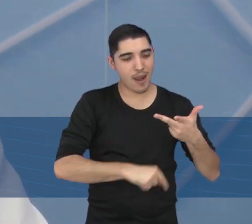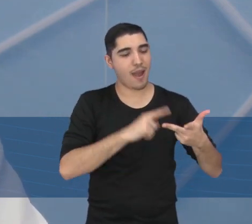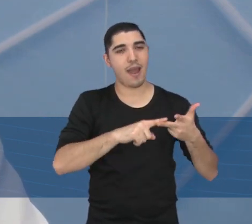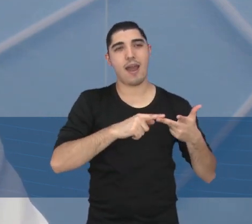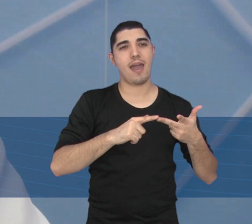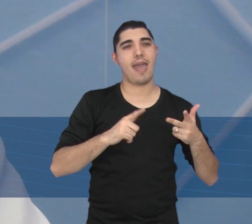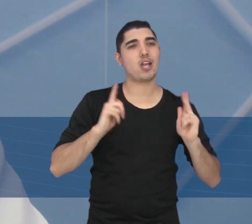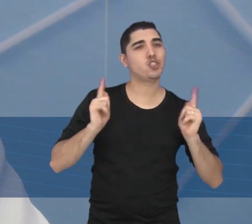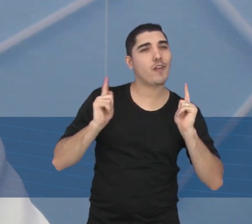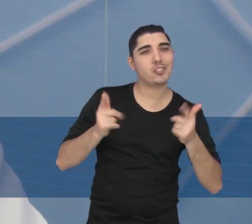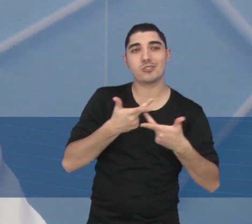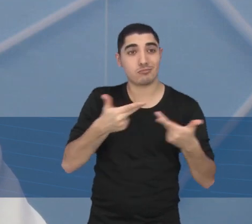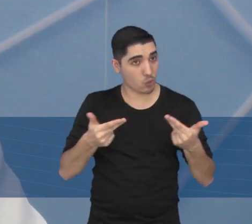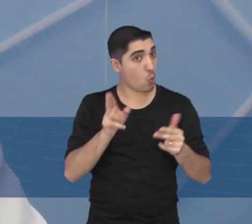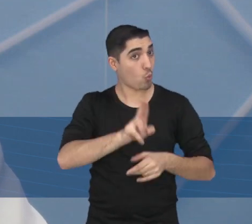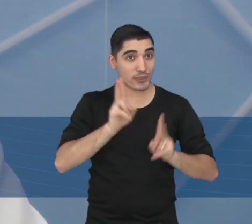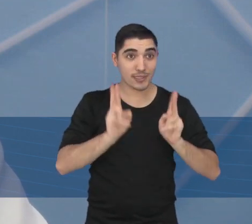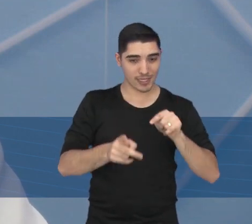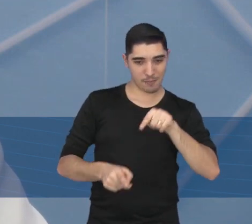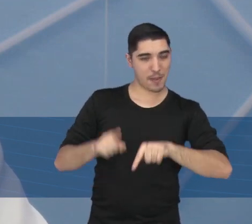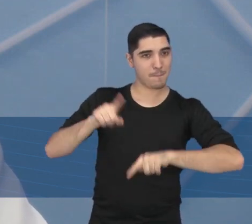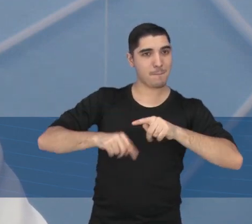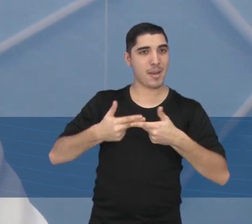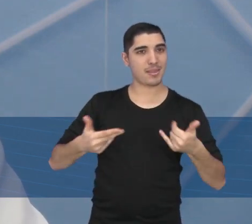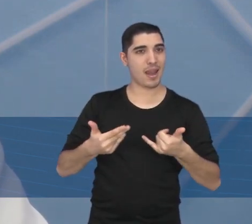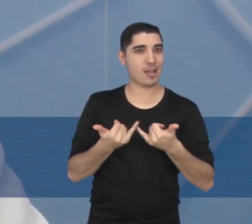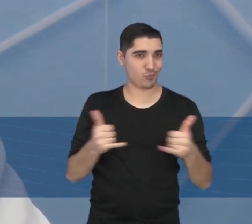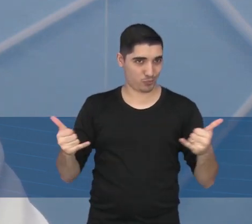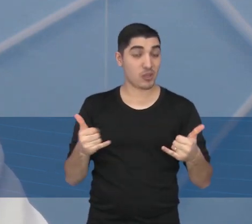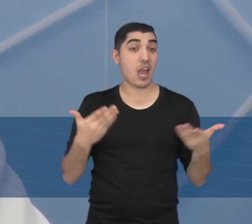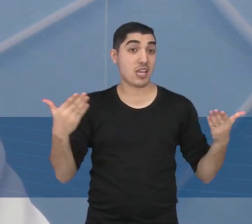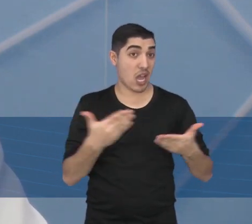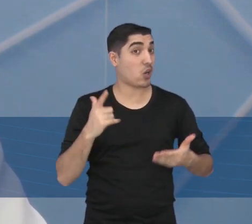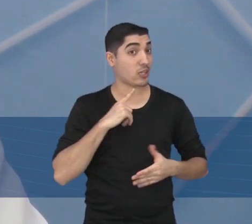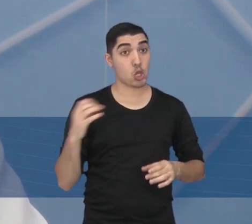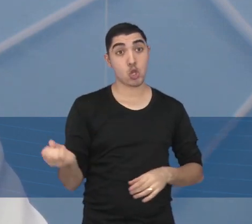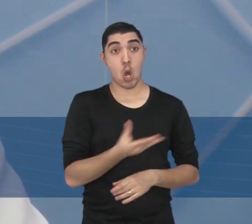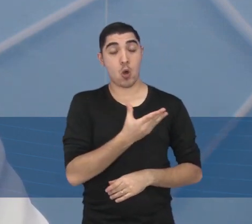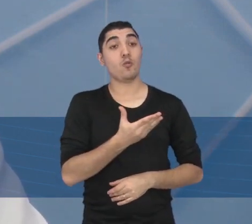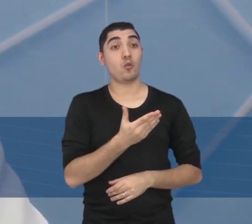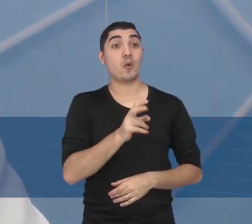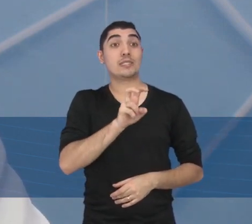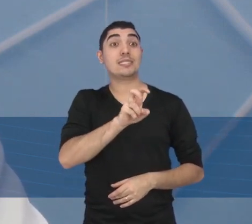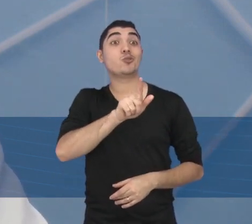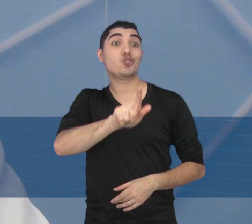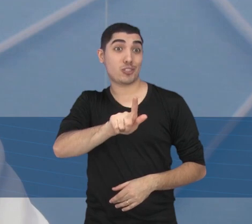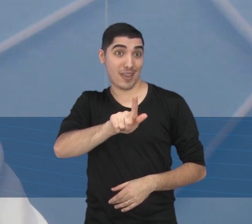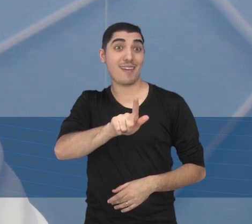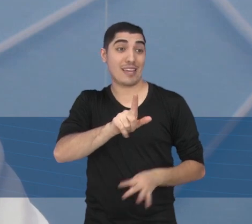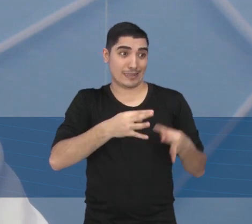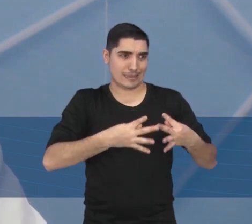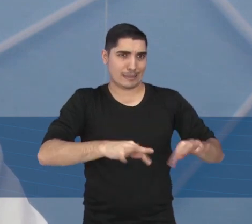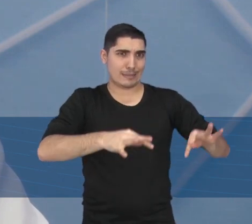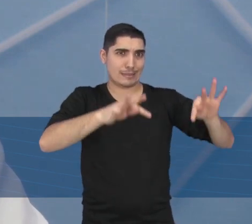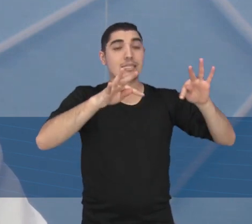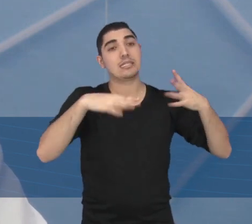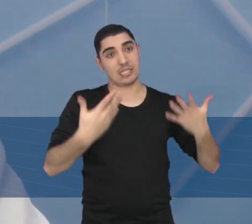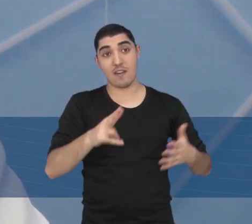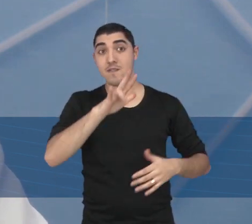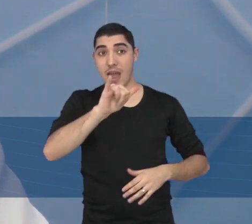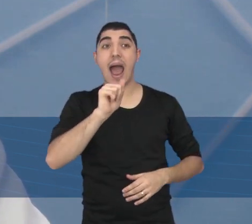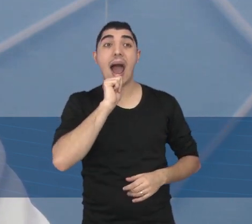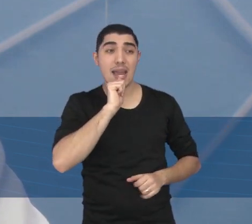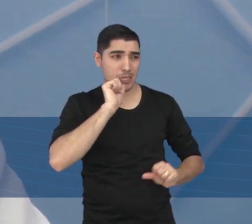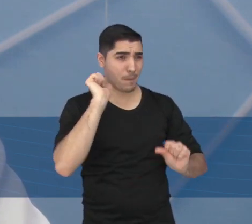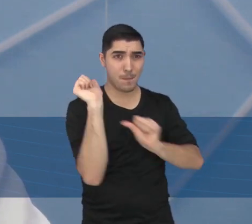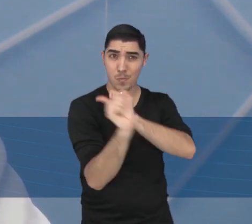vez mais a gente tem utilizado equipamentos eletroeletrônicos. A gente falou do 5G agora, então vai ter uma troca de equipamentos muito grande. A gente está